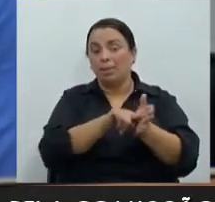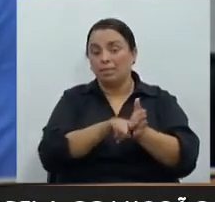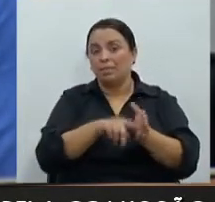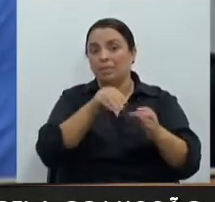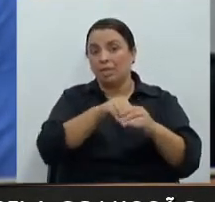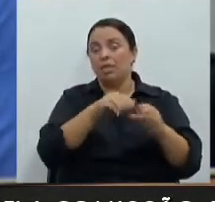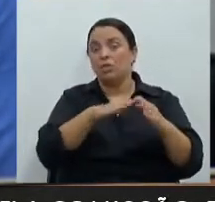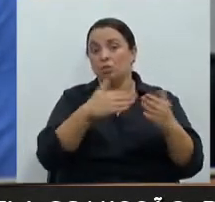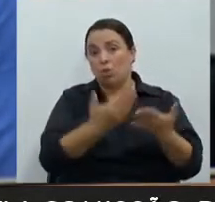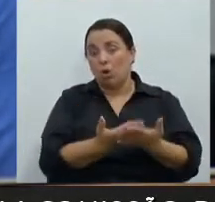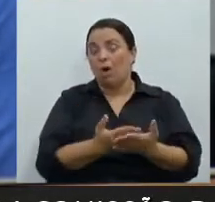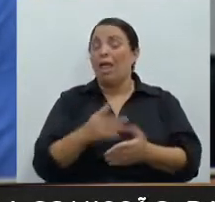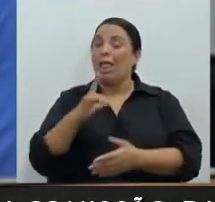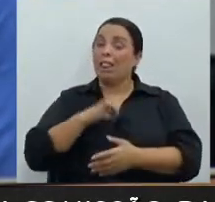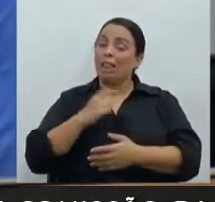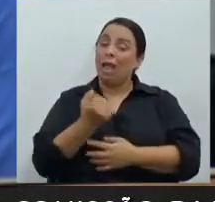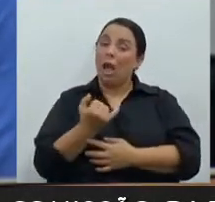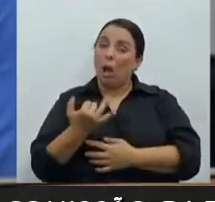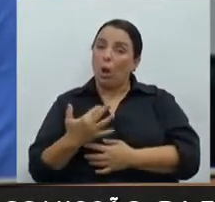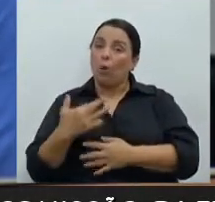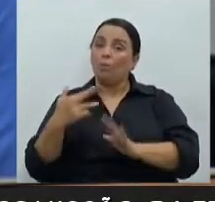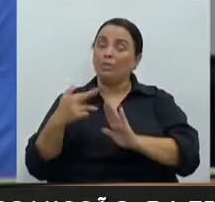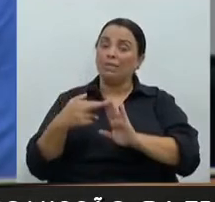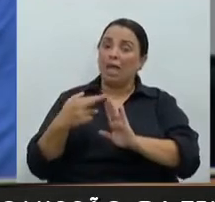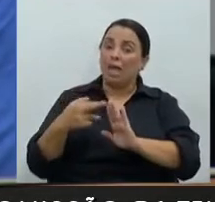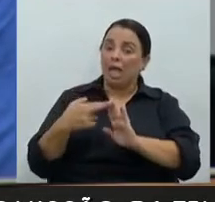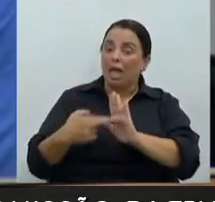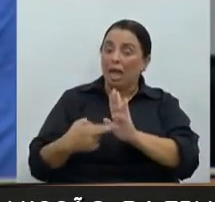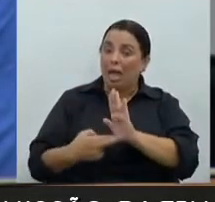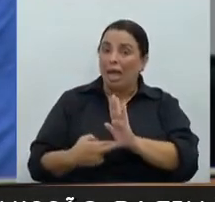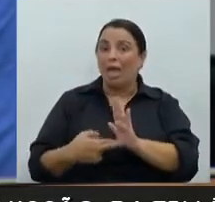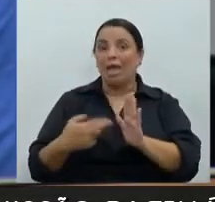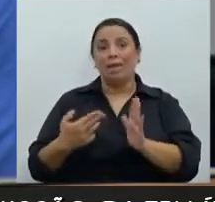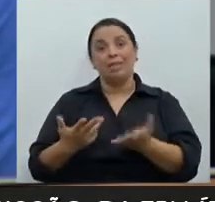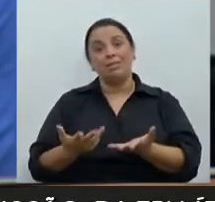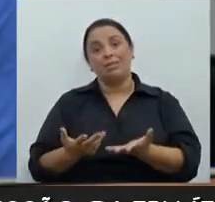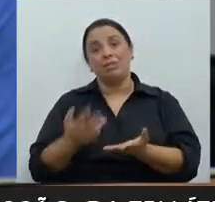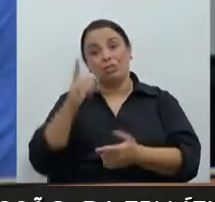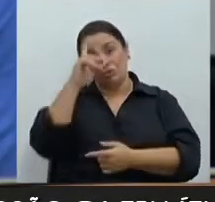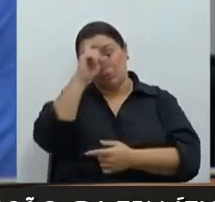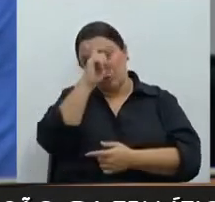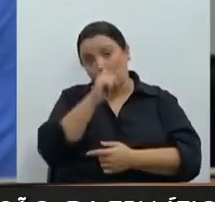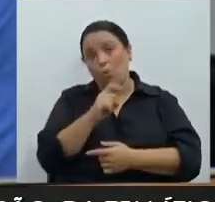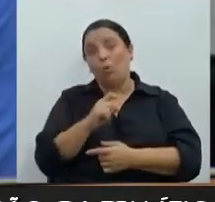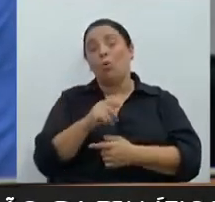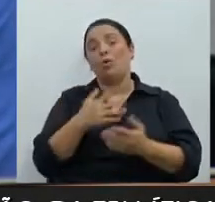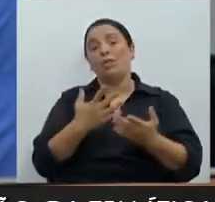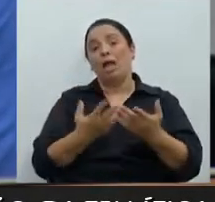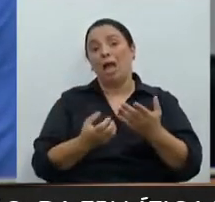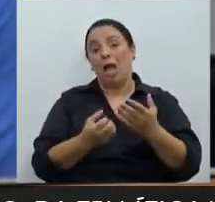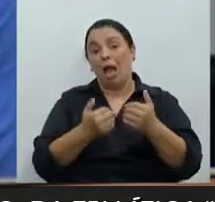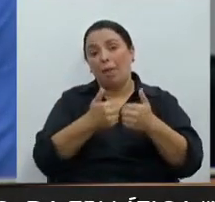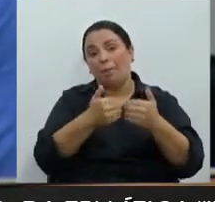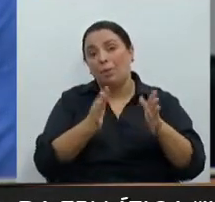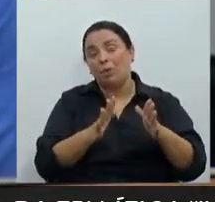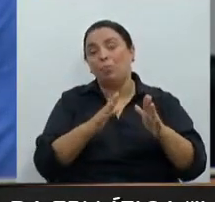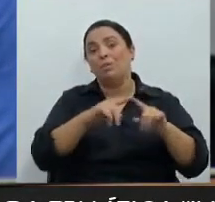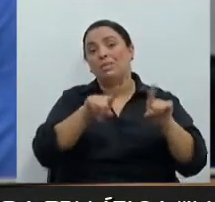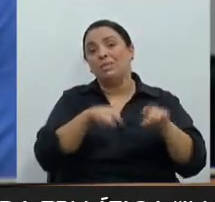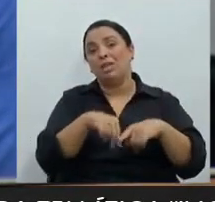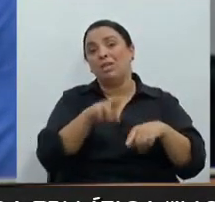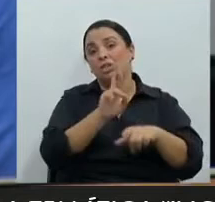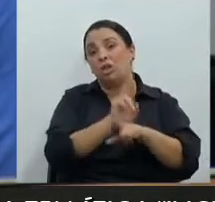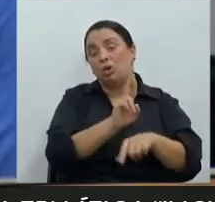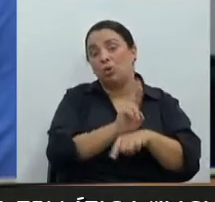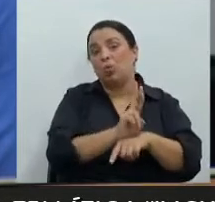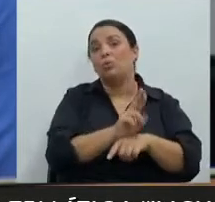muitas vezes dificulta que a escola receba a sala de recurso é o espaço físico. Então, é